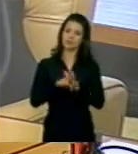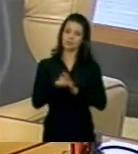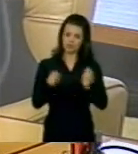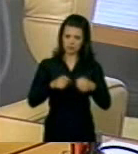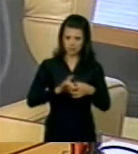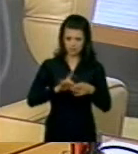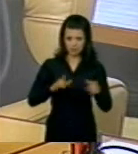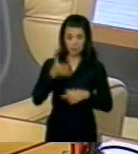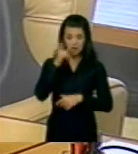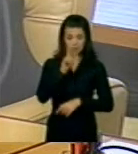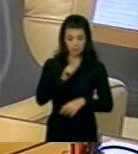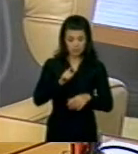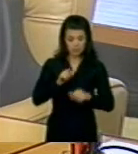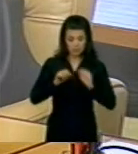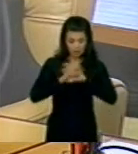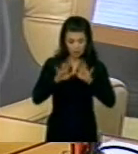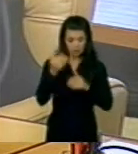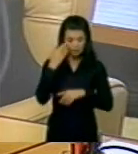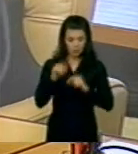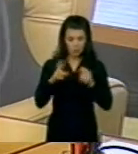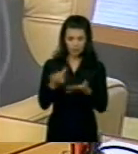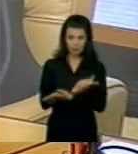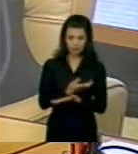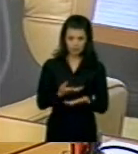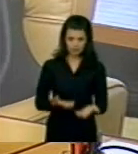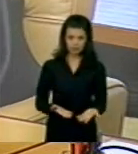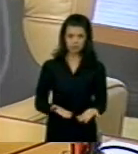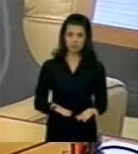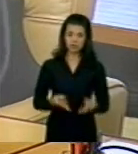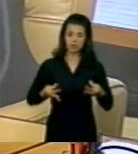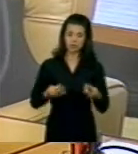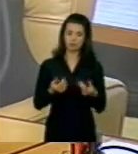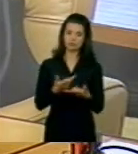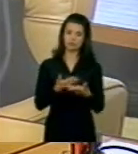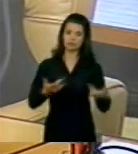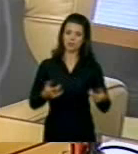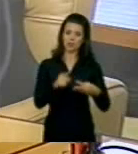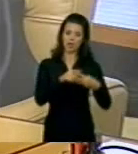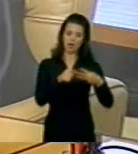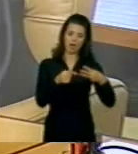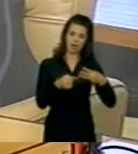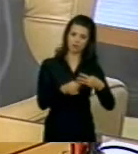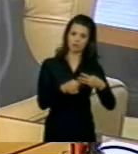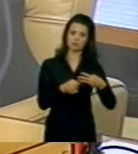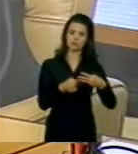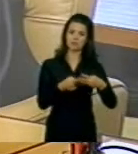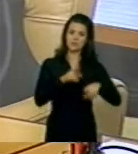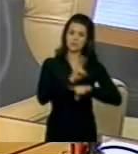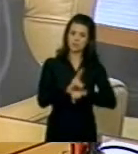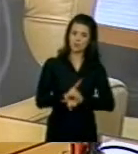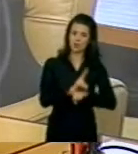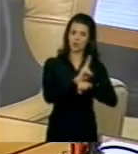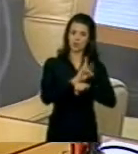dos fatos. Inaplicável, portanto, sob todos os aspectos, os três parâmetros de controle invocados